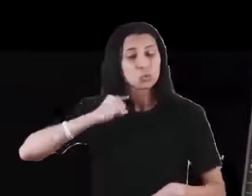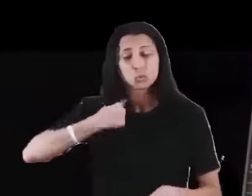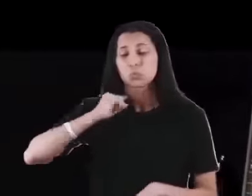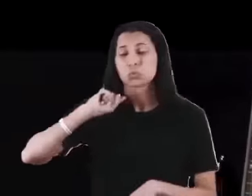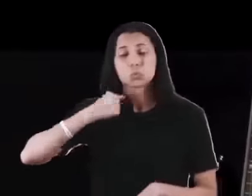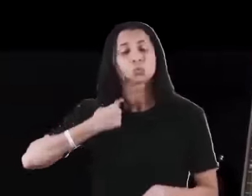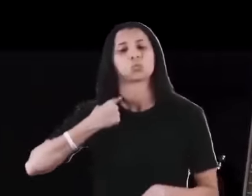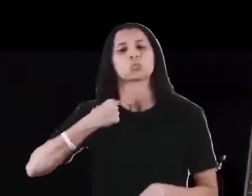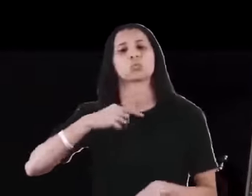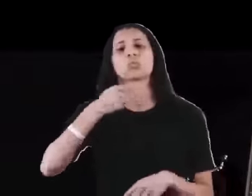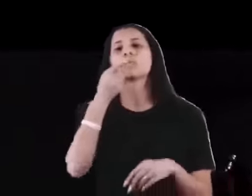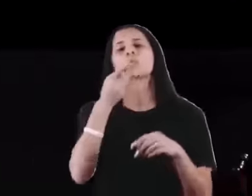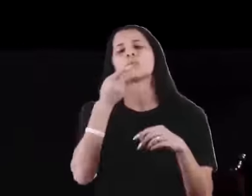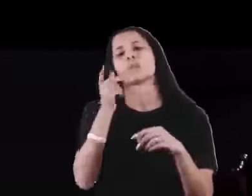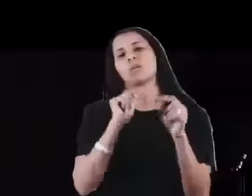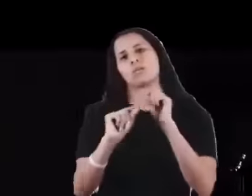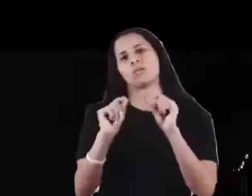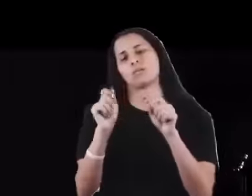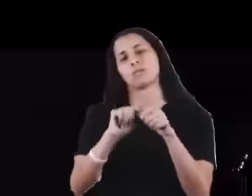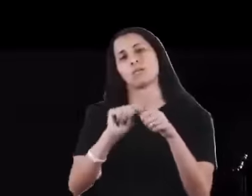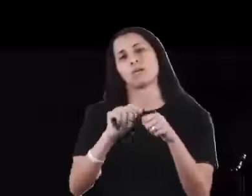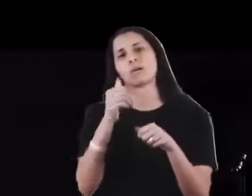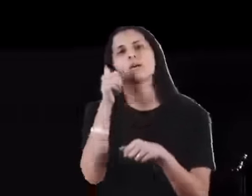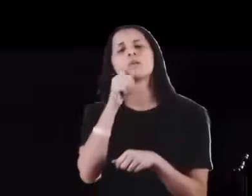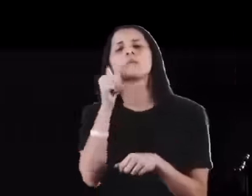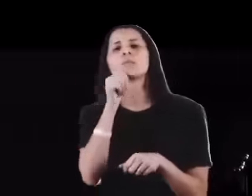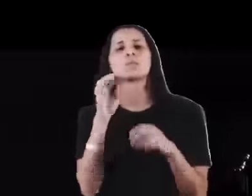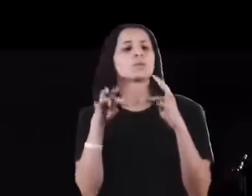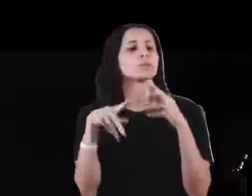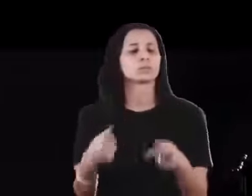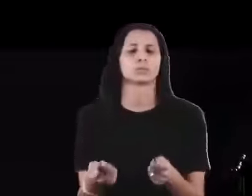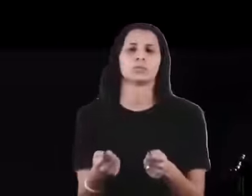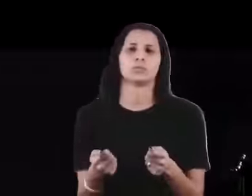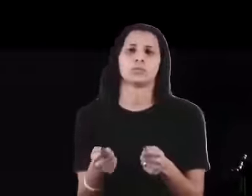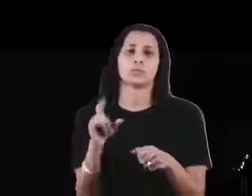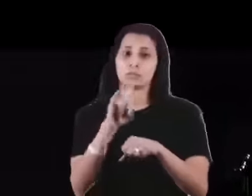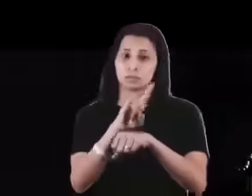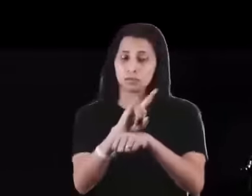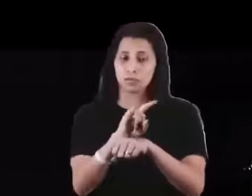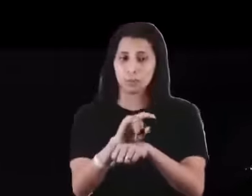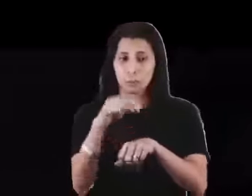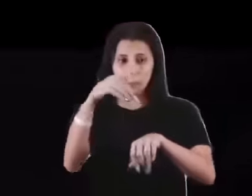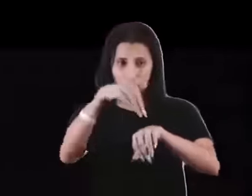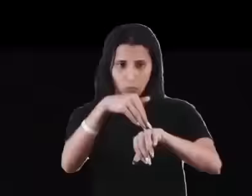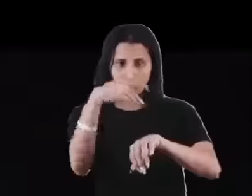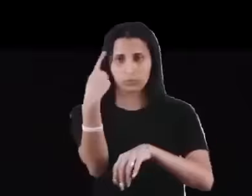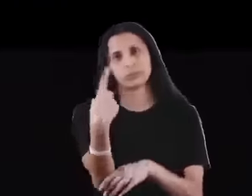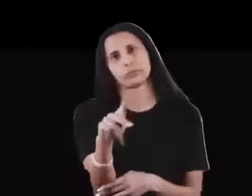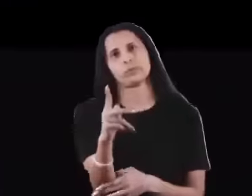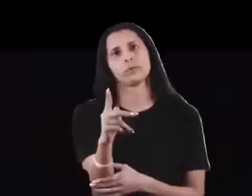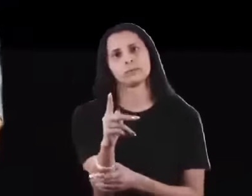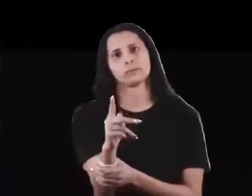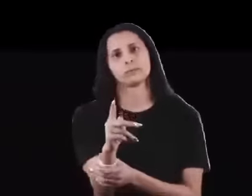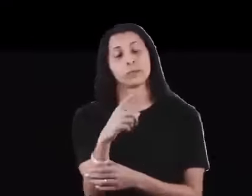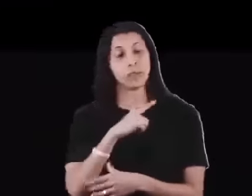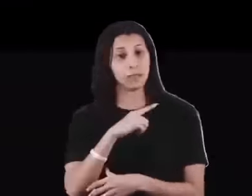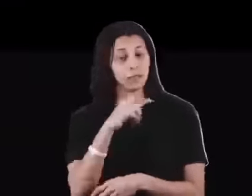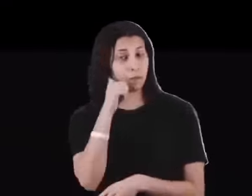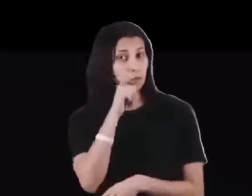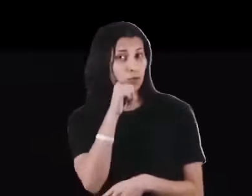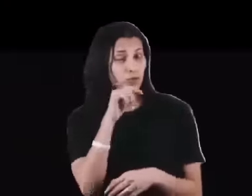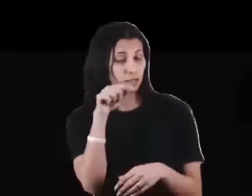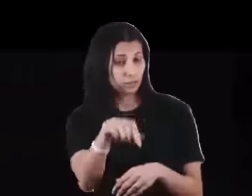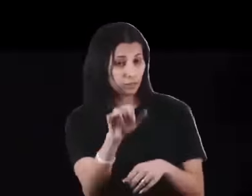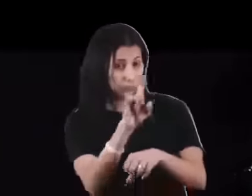que sabe que ele faz com a maioria das mulheres que são traídas ele dá sem a culpa foi sua tem mulher aqui que